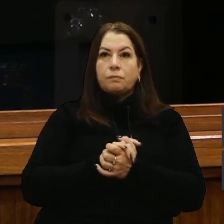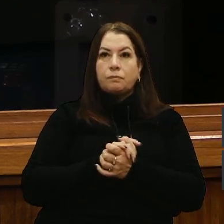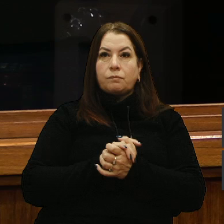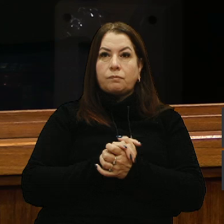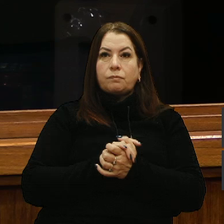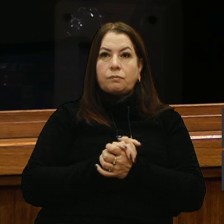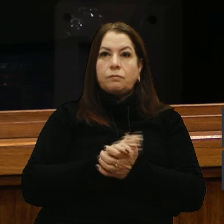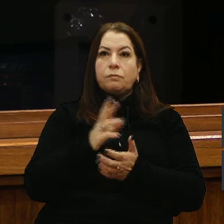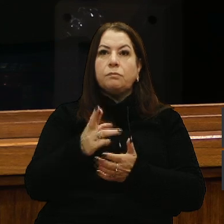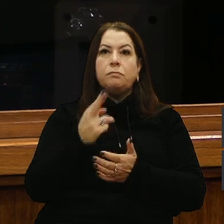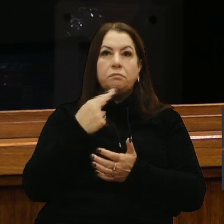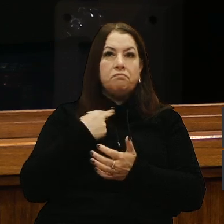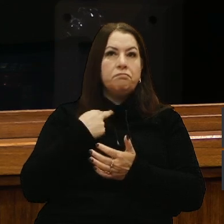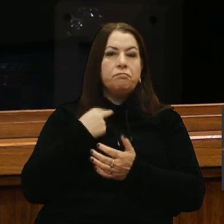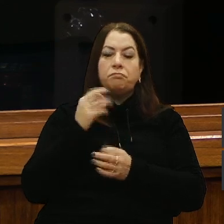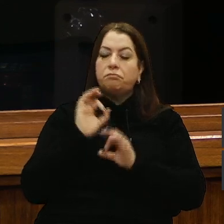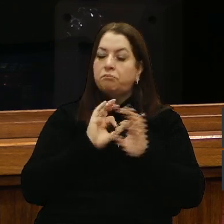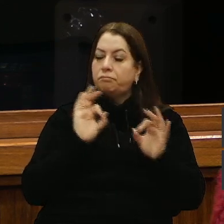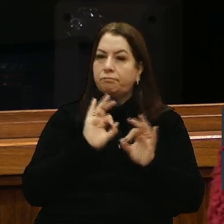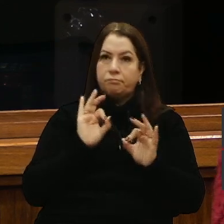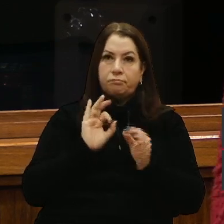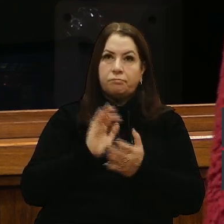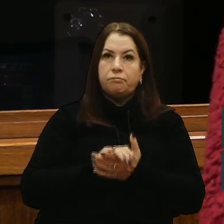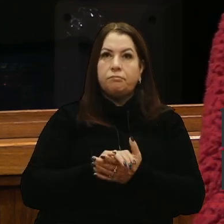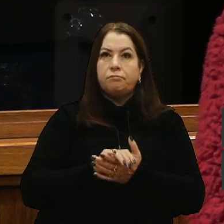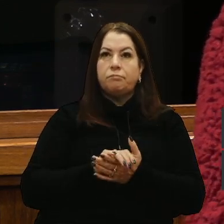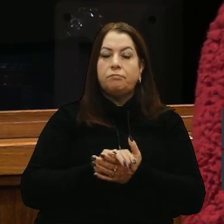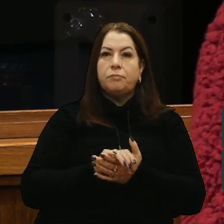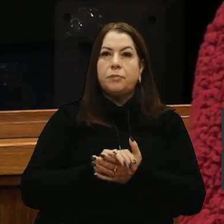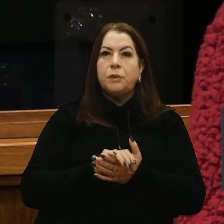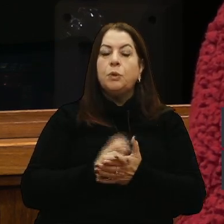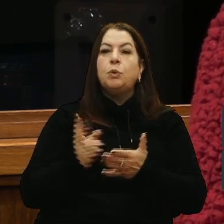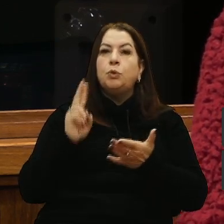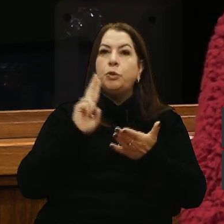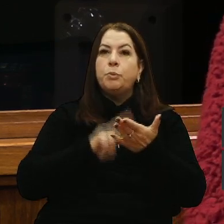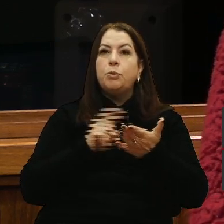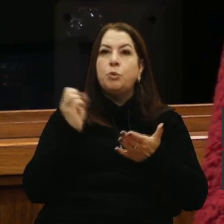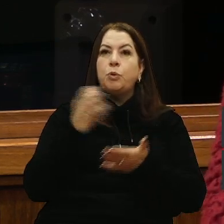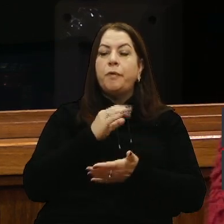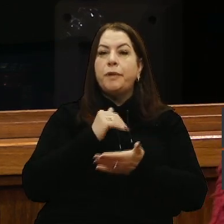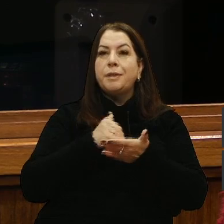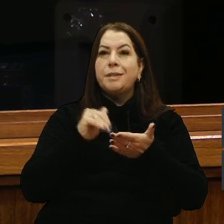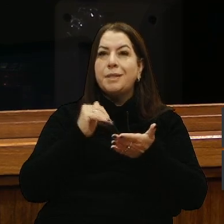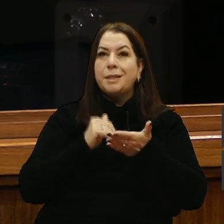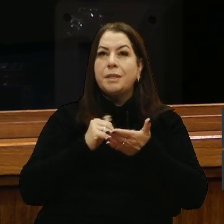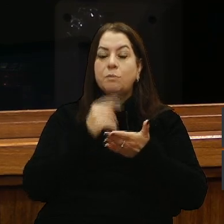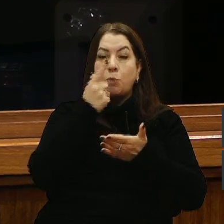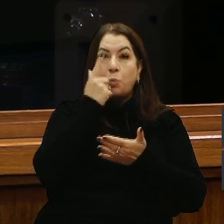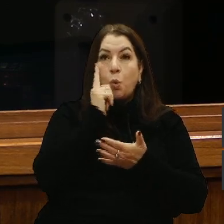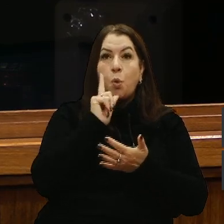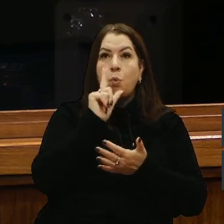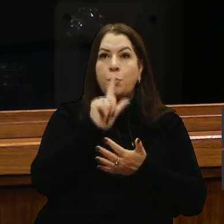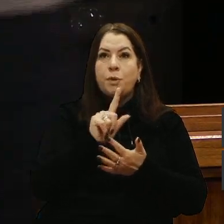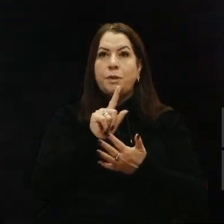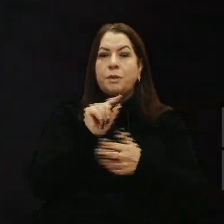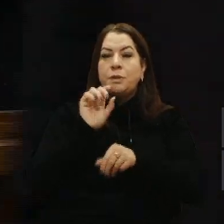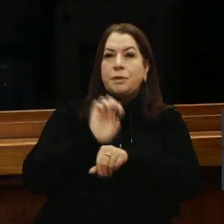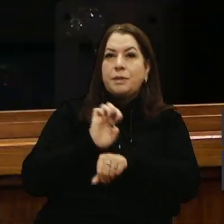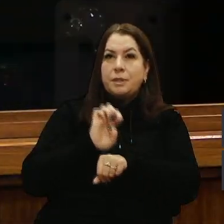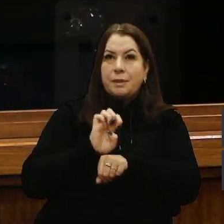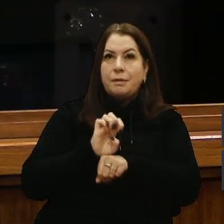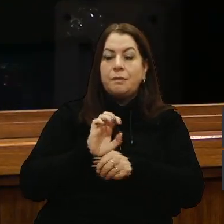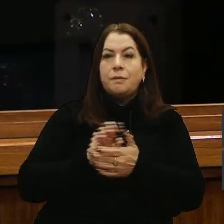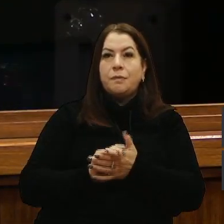ficou de dar o retorno, não tivemos retorno algum. Quando assumiu a nova secretária, que foi uma conquista do